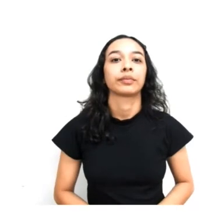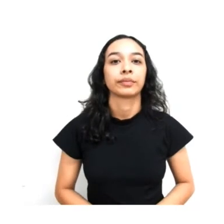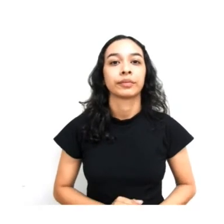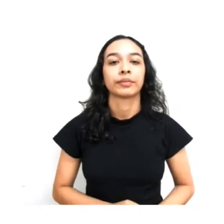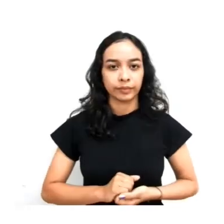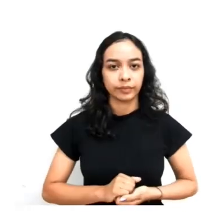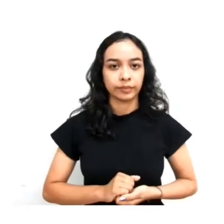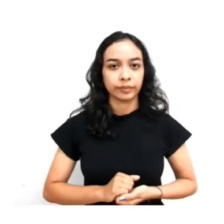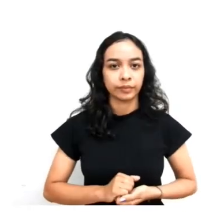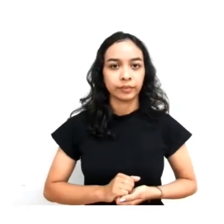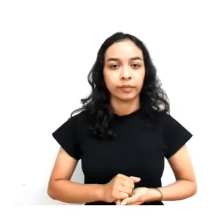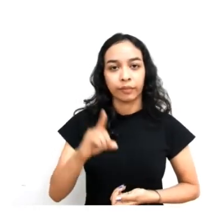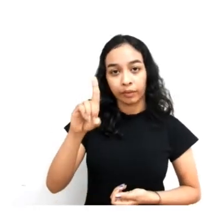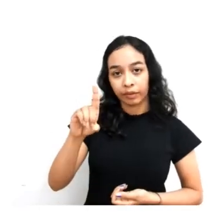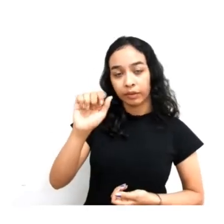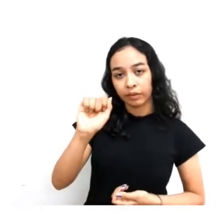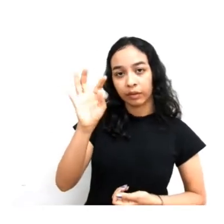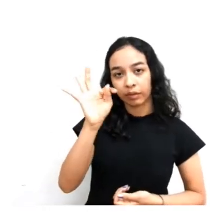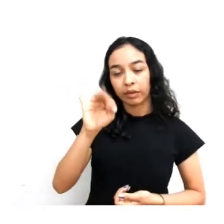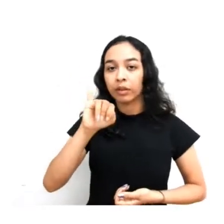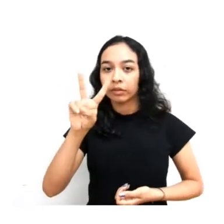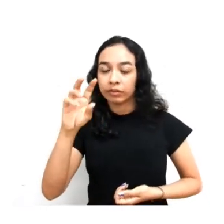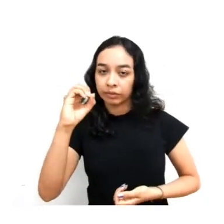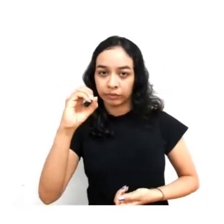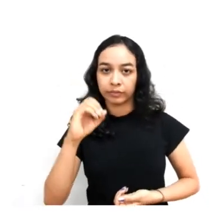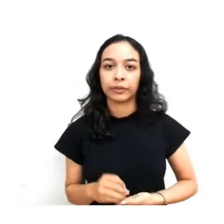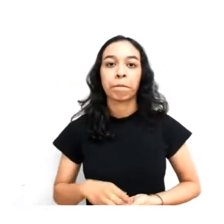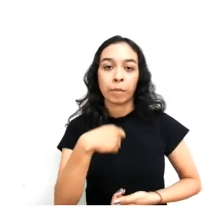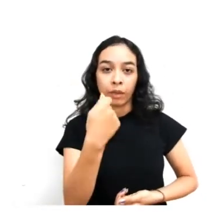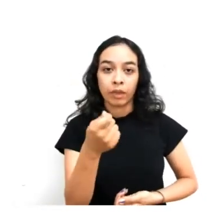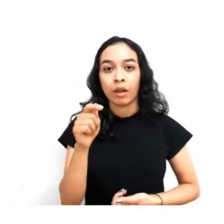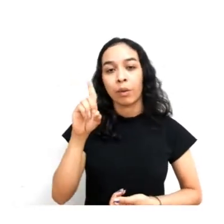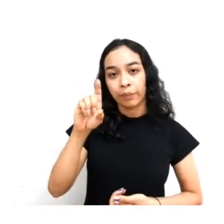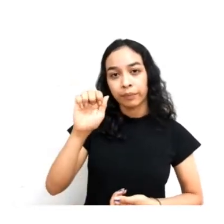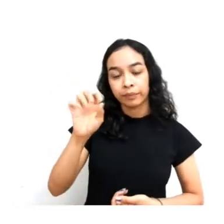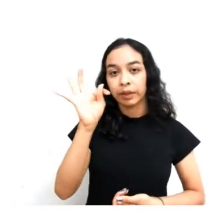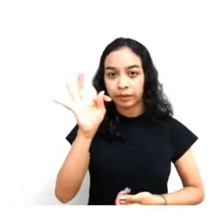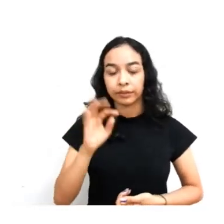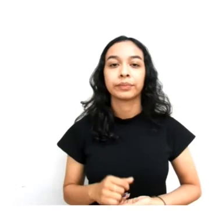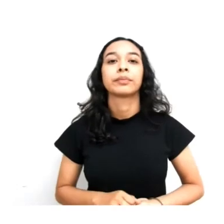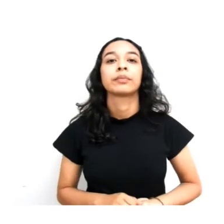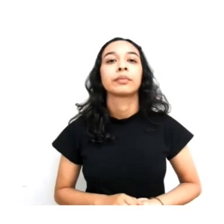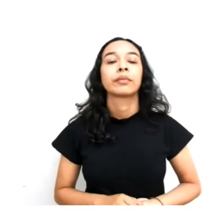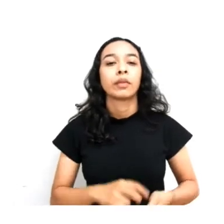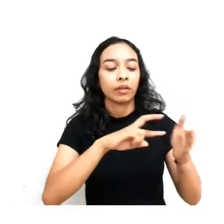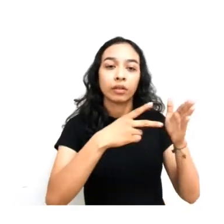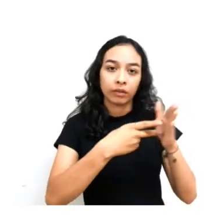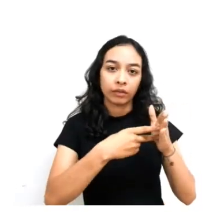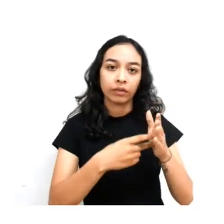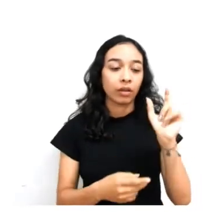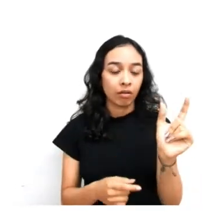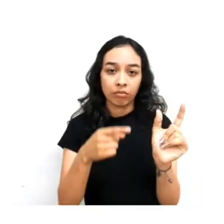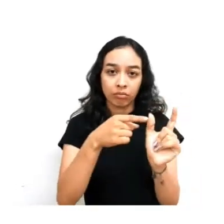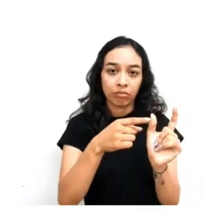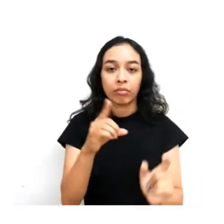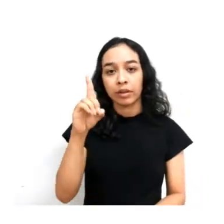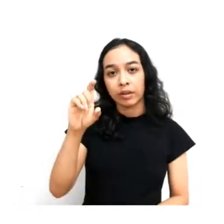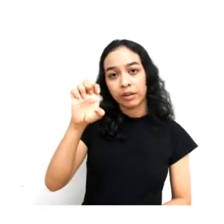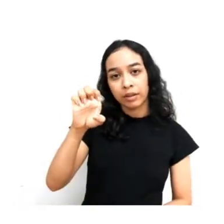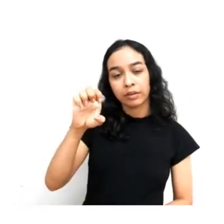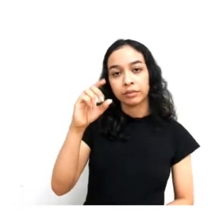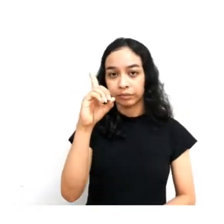Dativo. O termo dativo vem de dare, ou seja, dar. Este é o caso